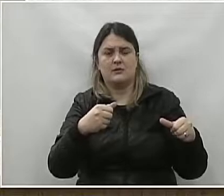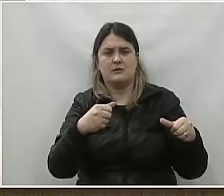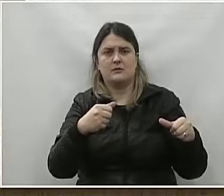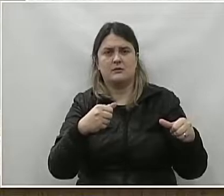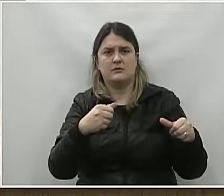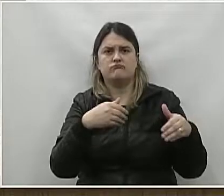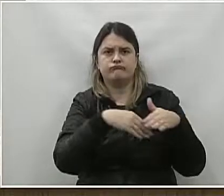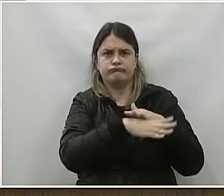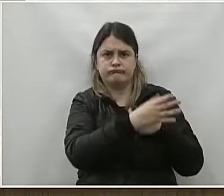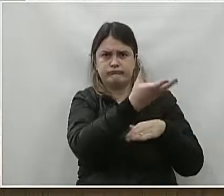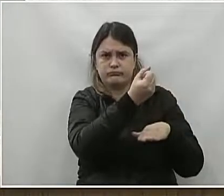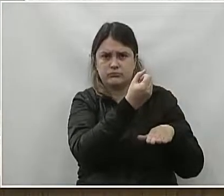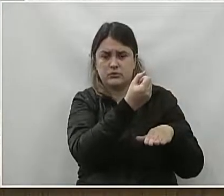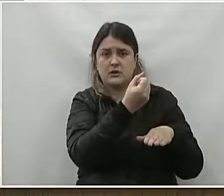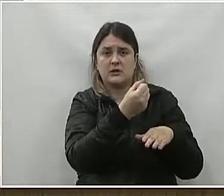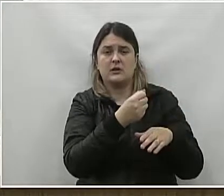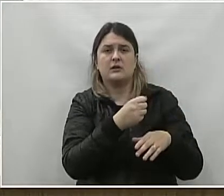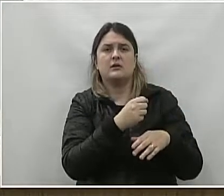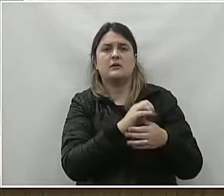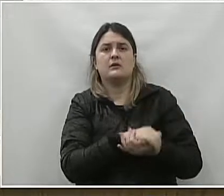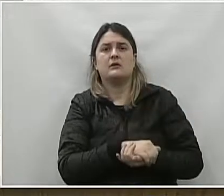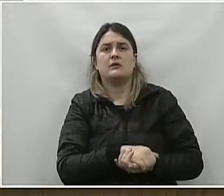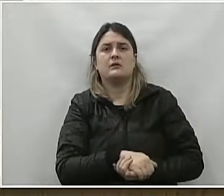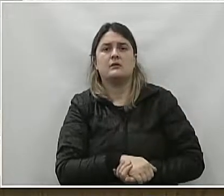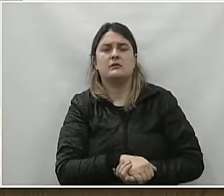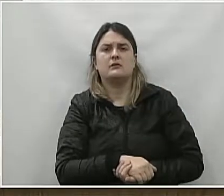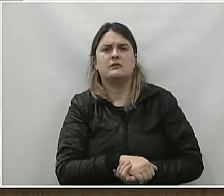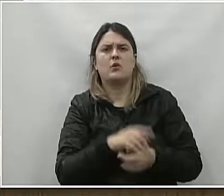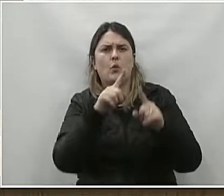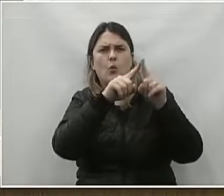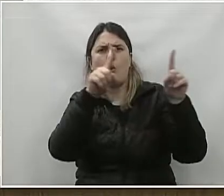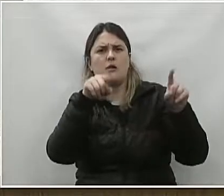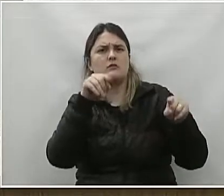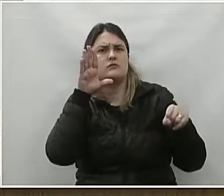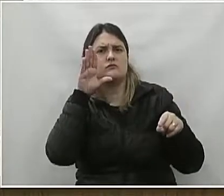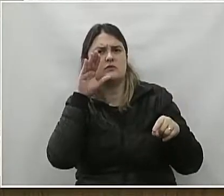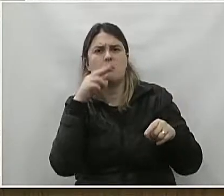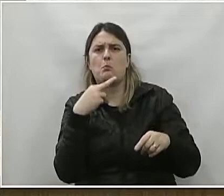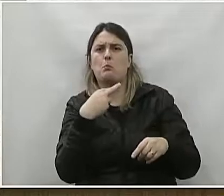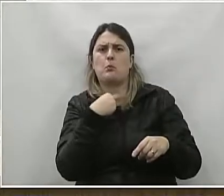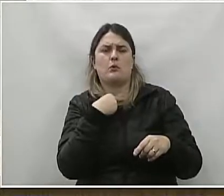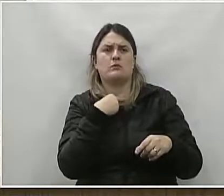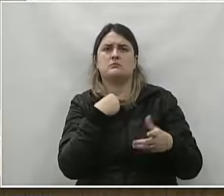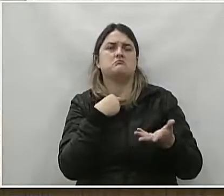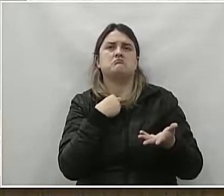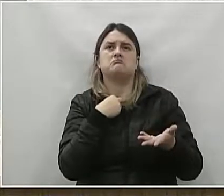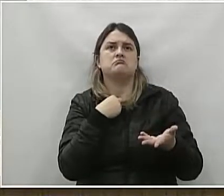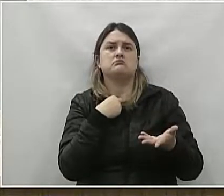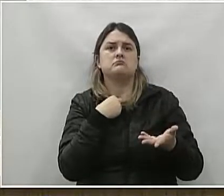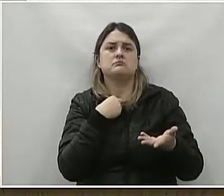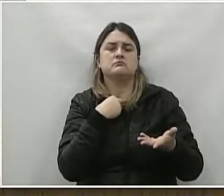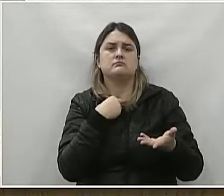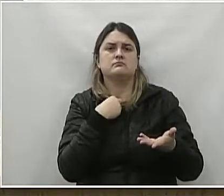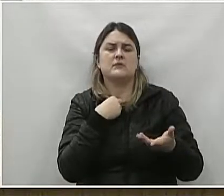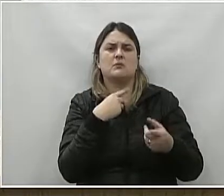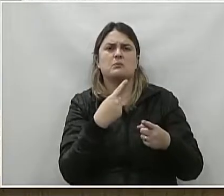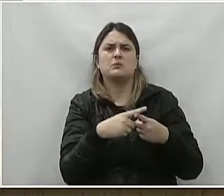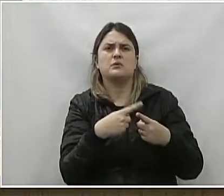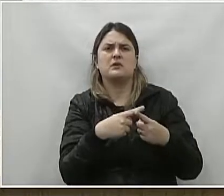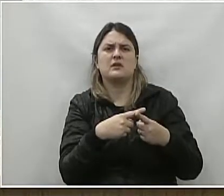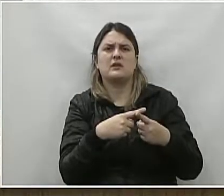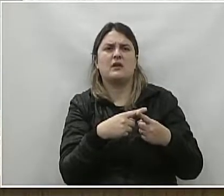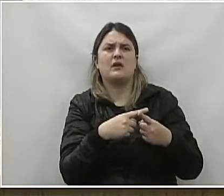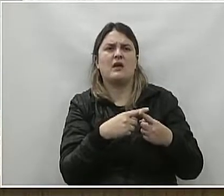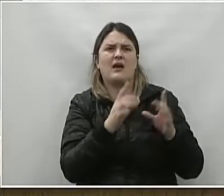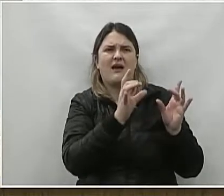para o fundo e que os funcionários não poderiam receber cada um caminhão